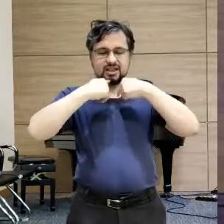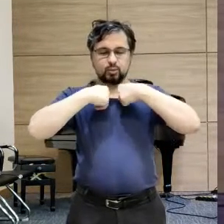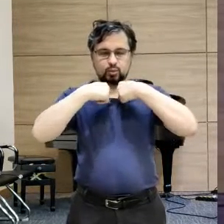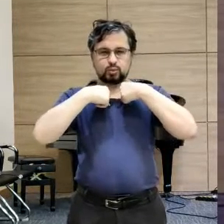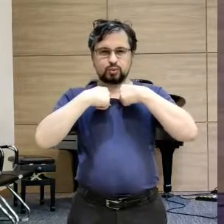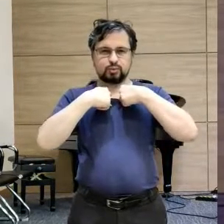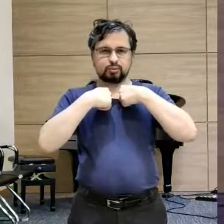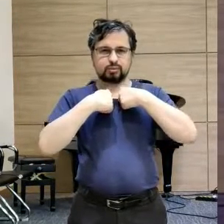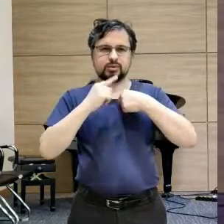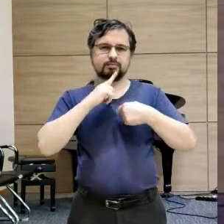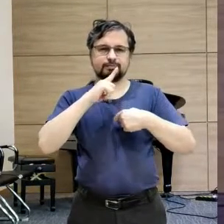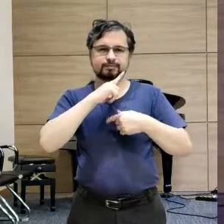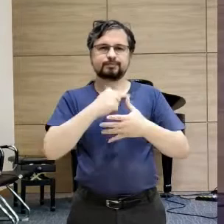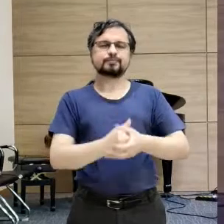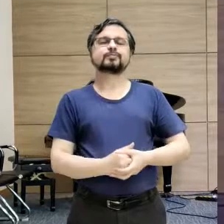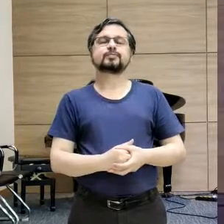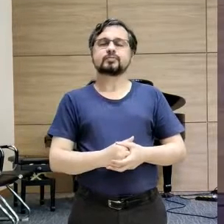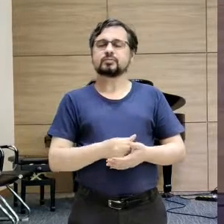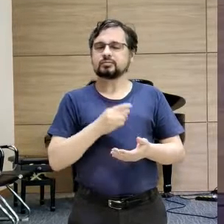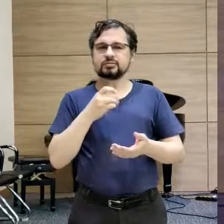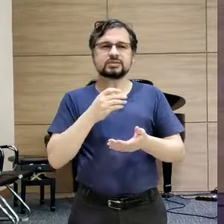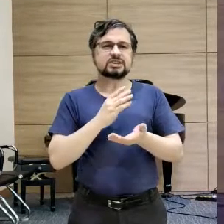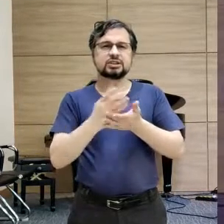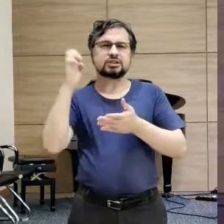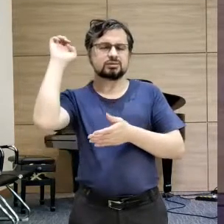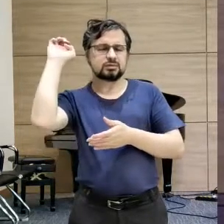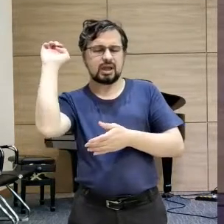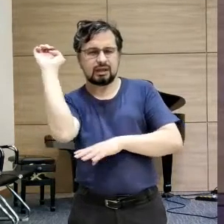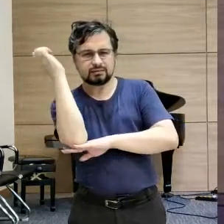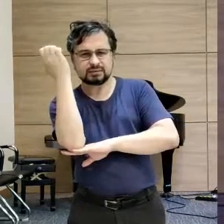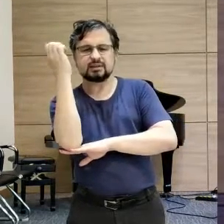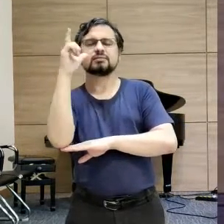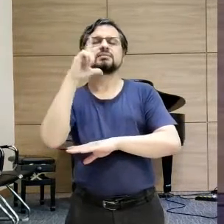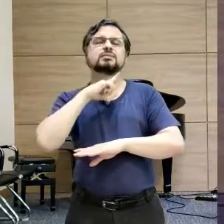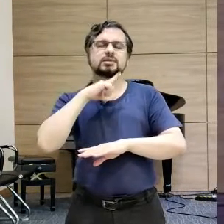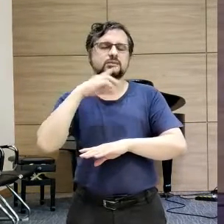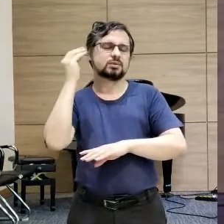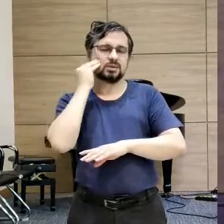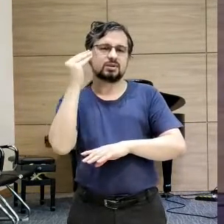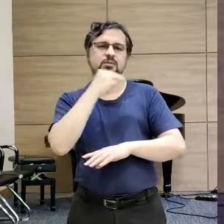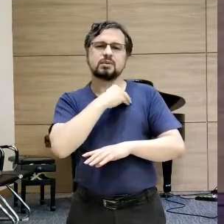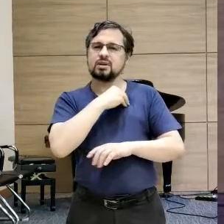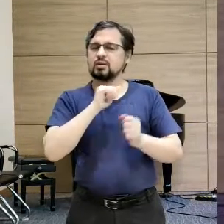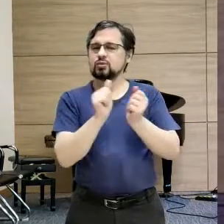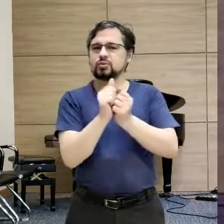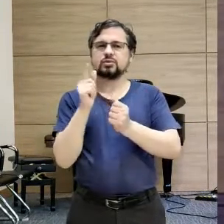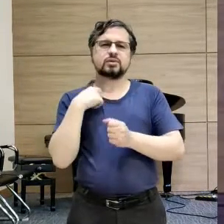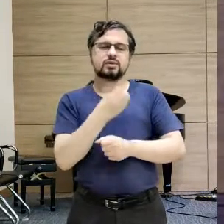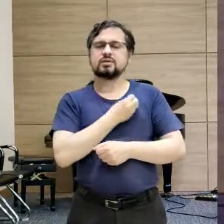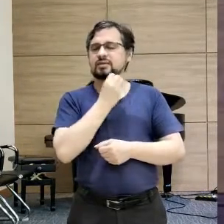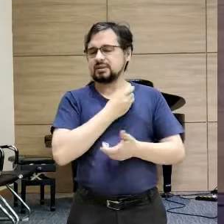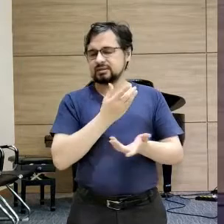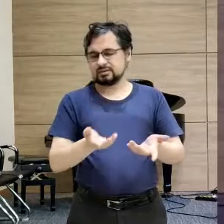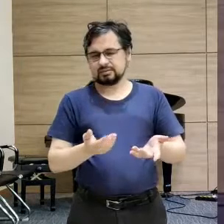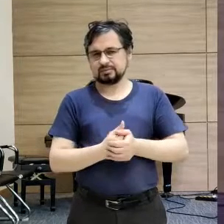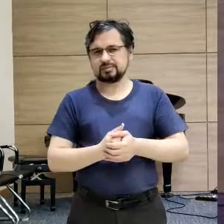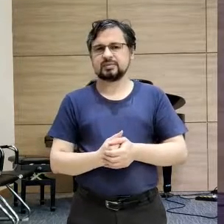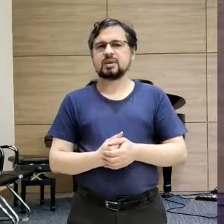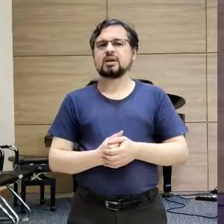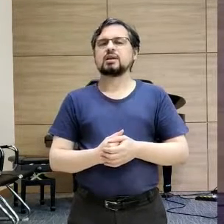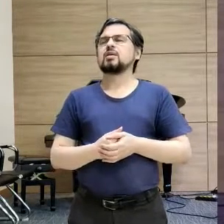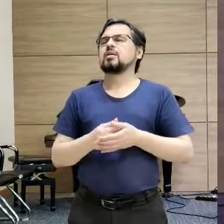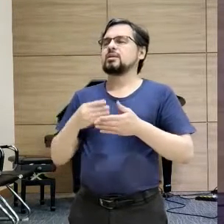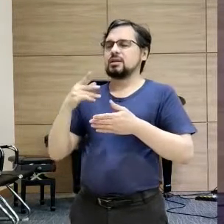Éden, nós temos o pecado conosco. Tu desejas a verdade no íntimo, no coração, ensina a sabedoria. Purifica-me com hissopo e